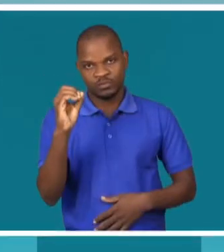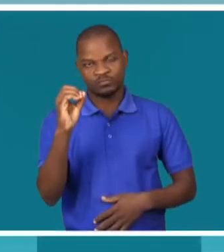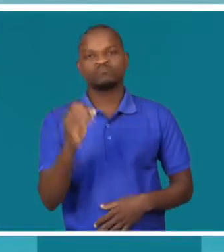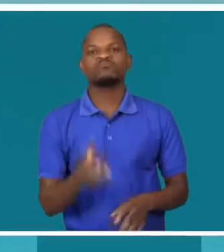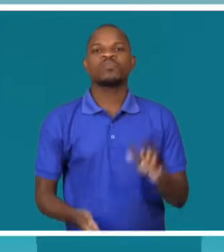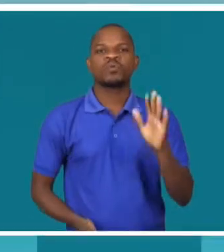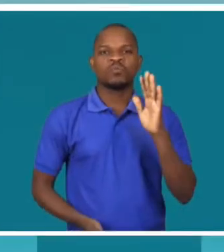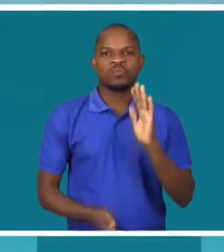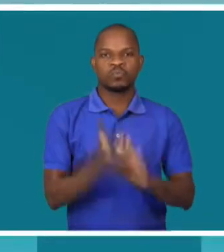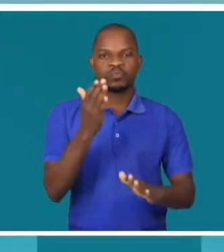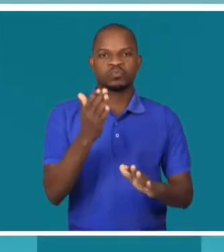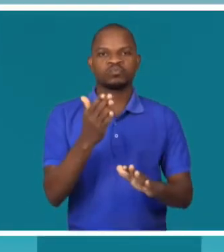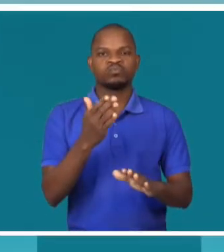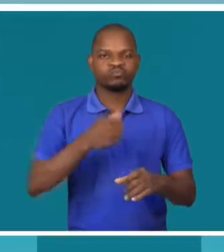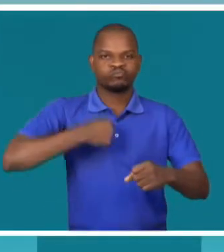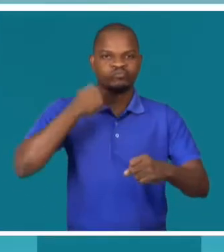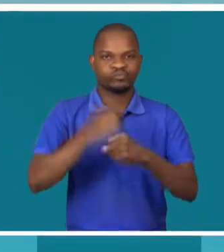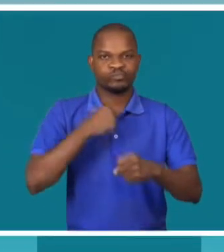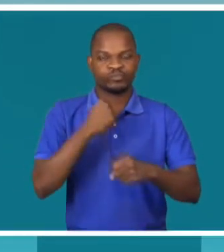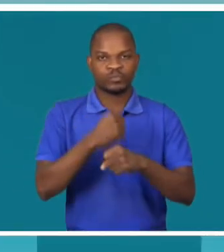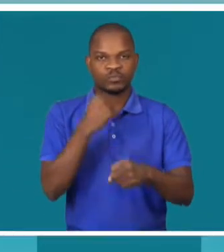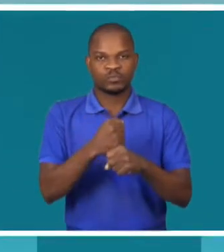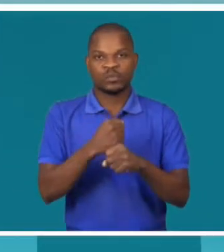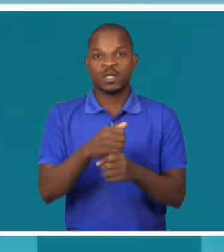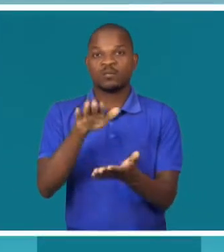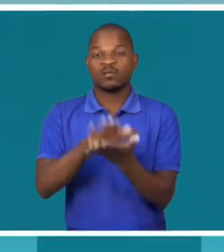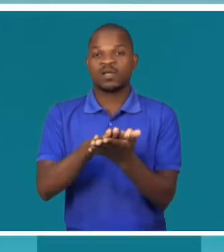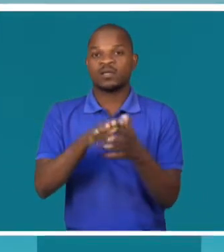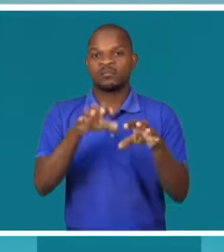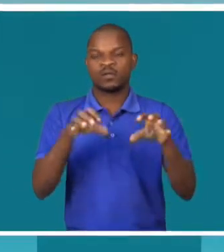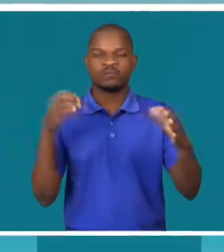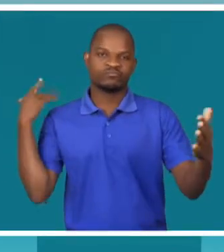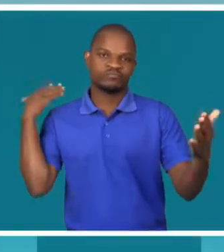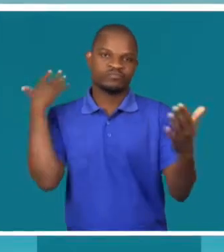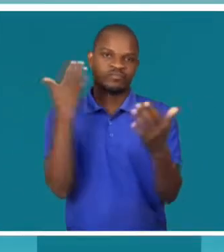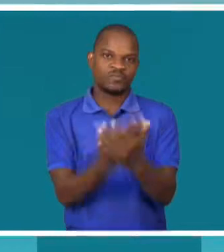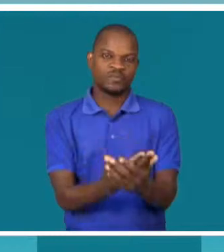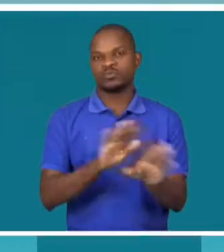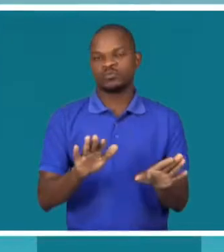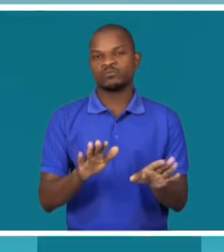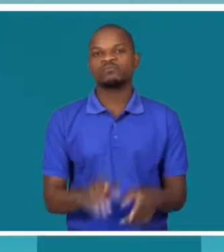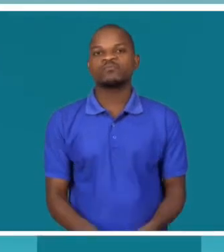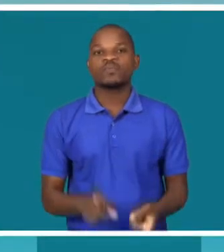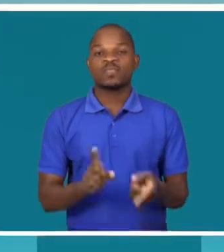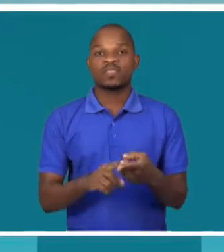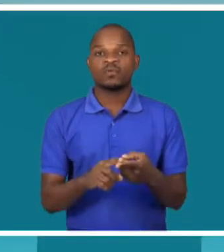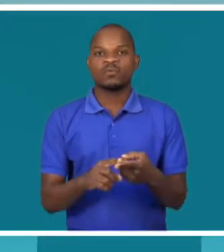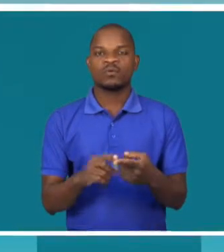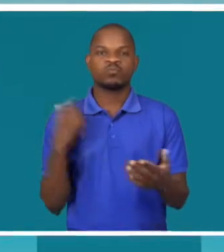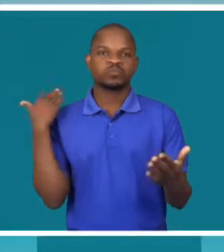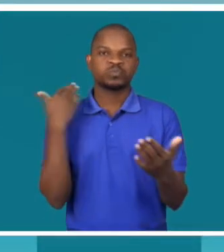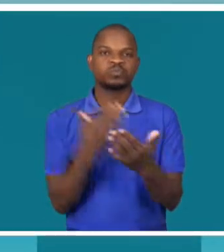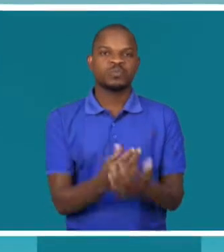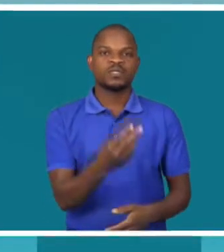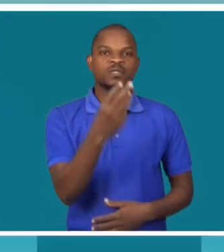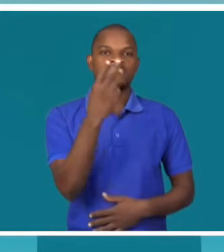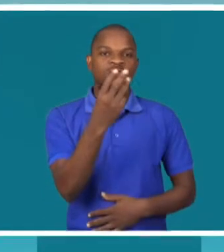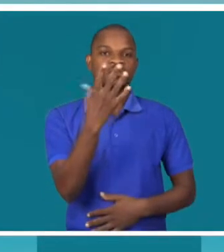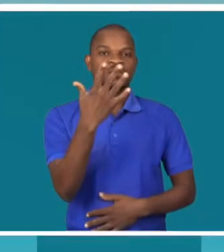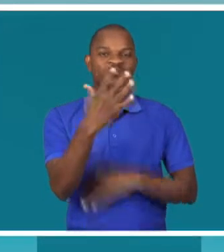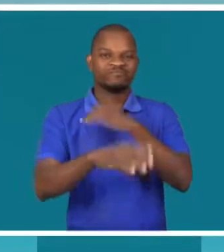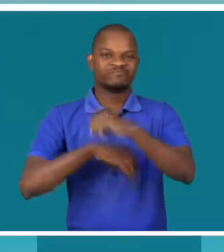Então, comecei a iniciar o trabalho lá até hoje. Há 35 anos que